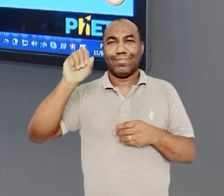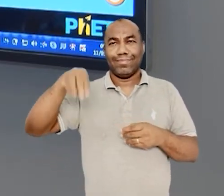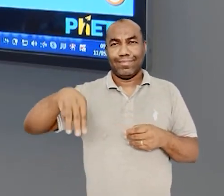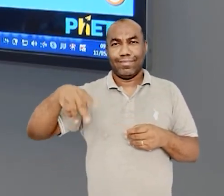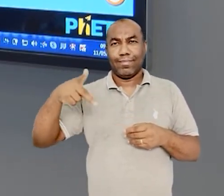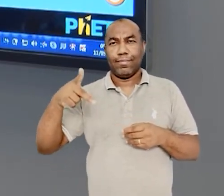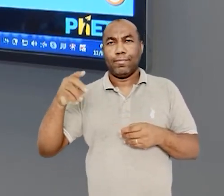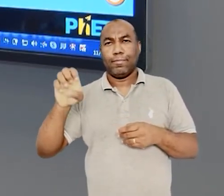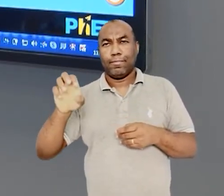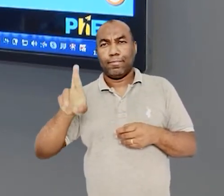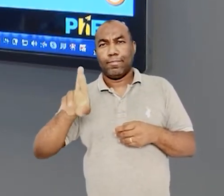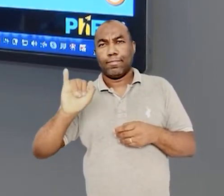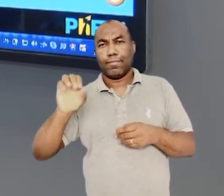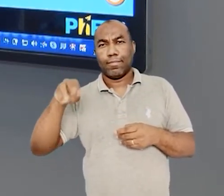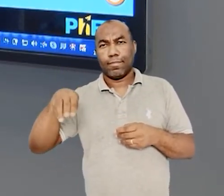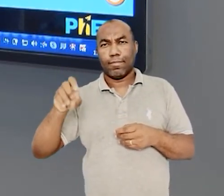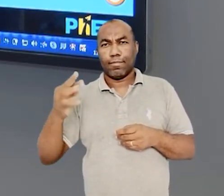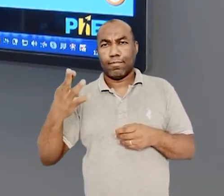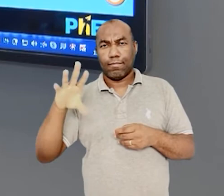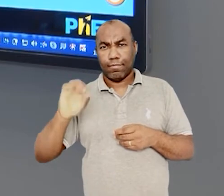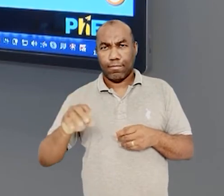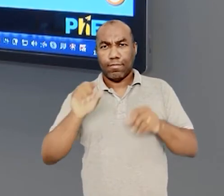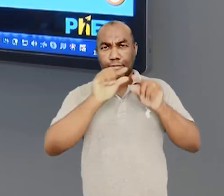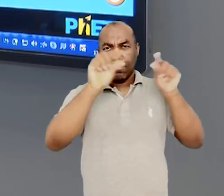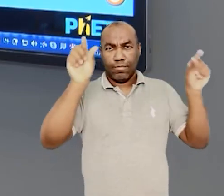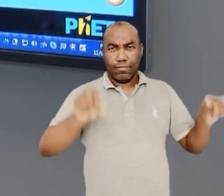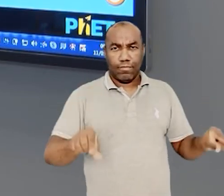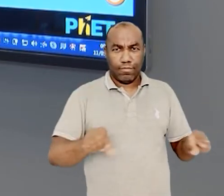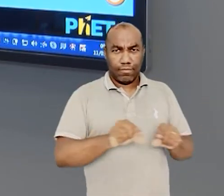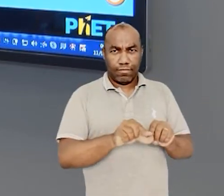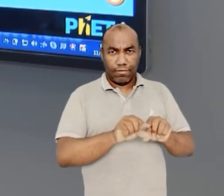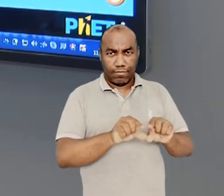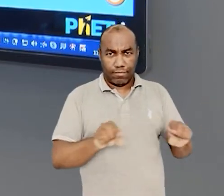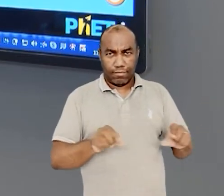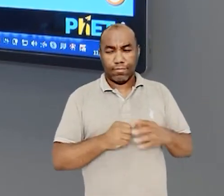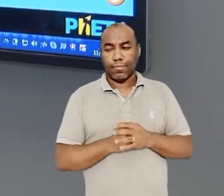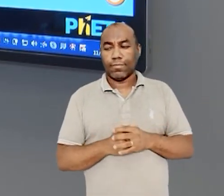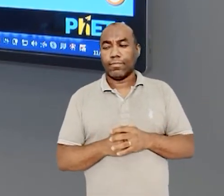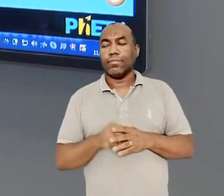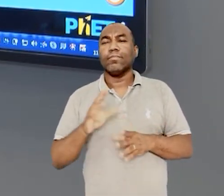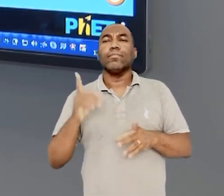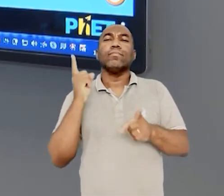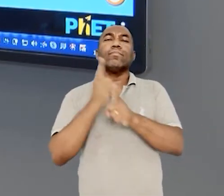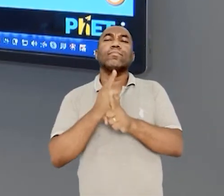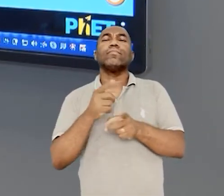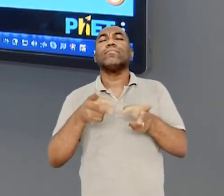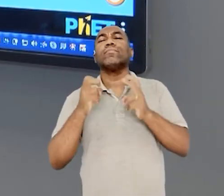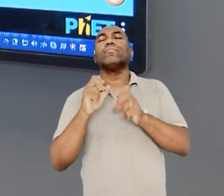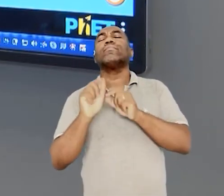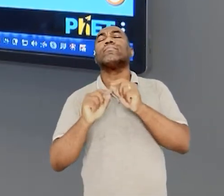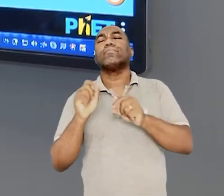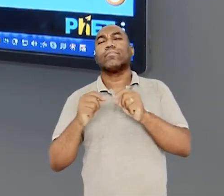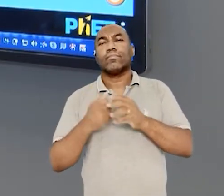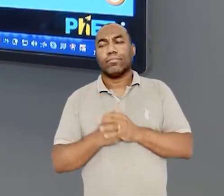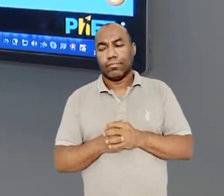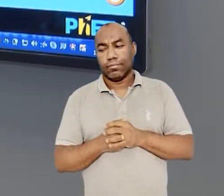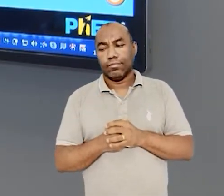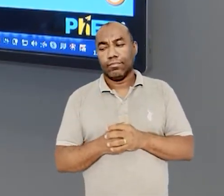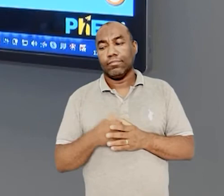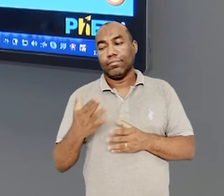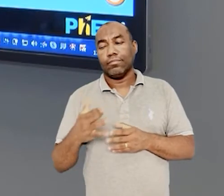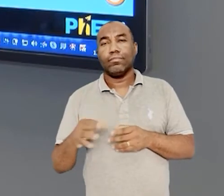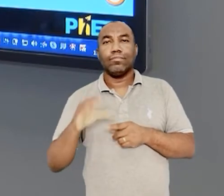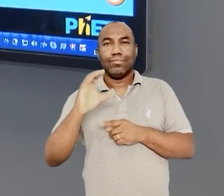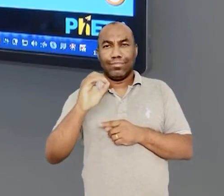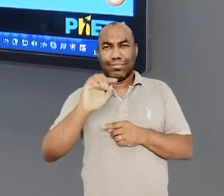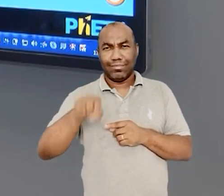no circuito e fechar o circuito. Olha, o que dá para você perceber? Aqui eu